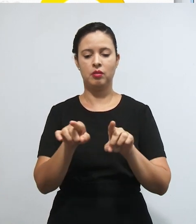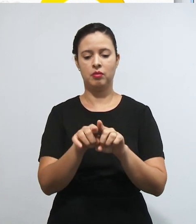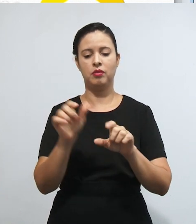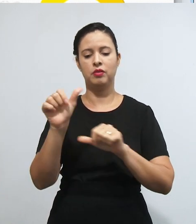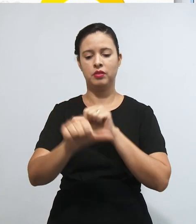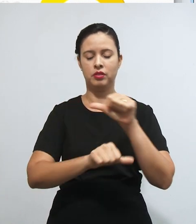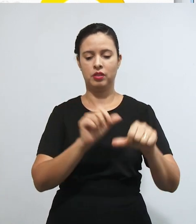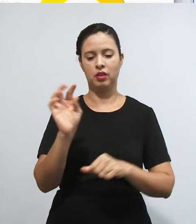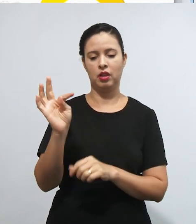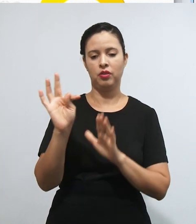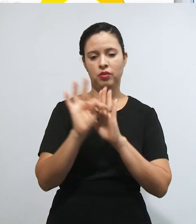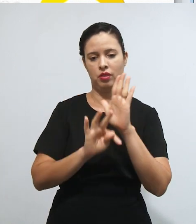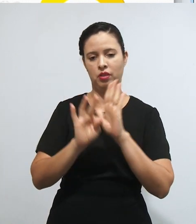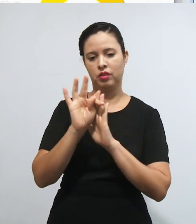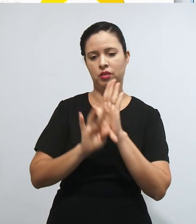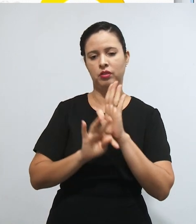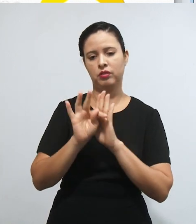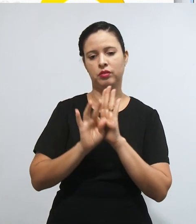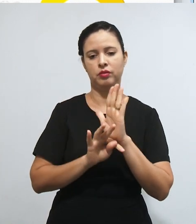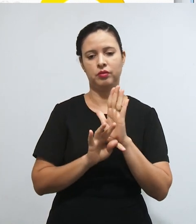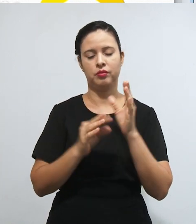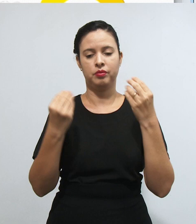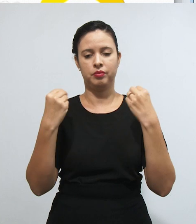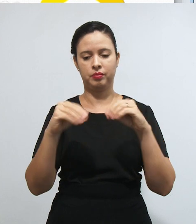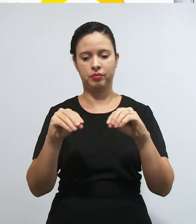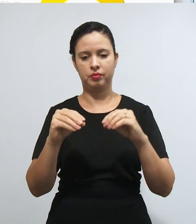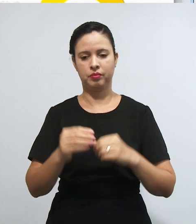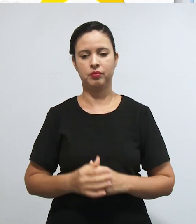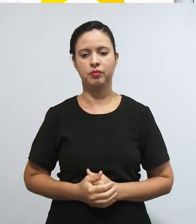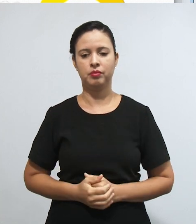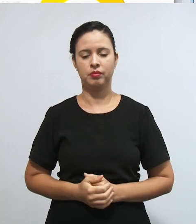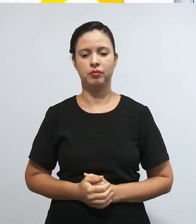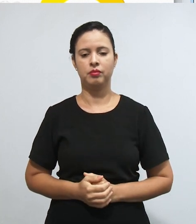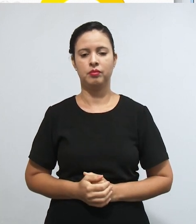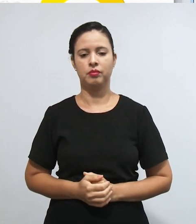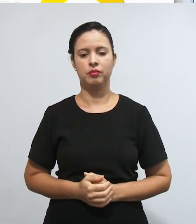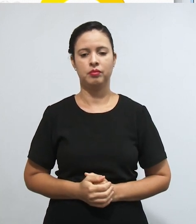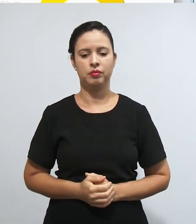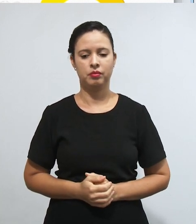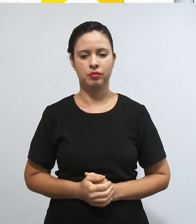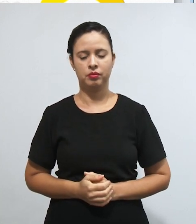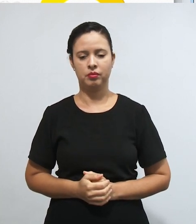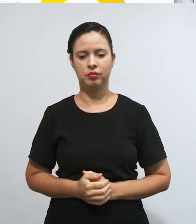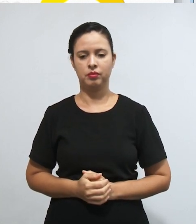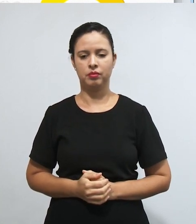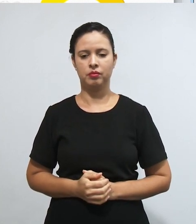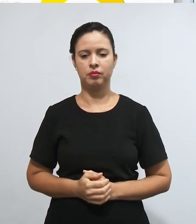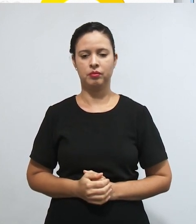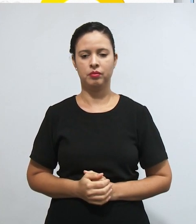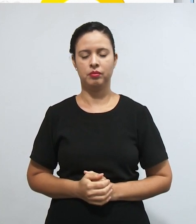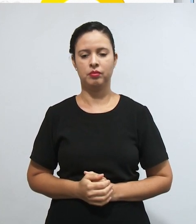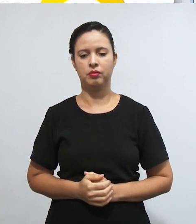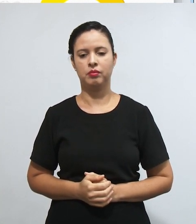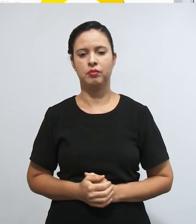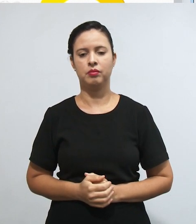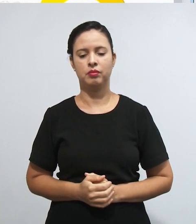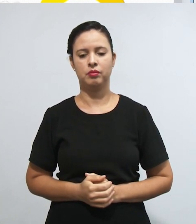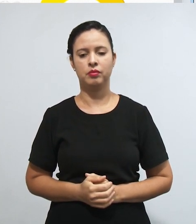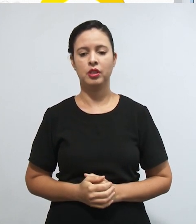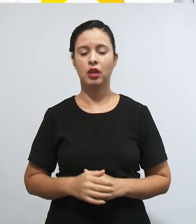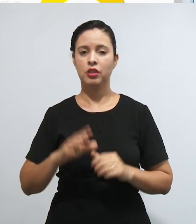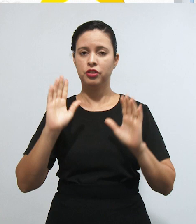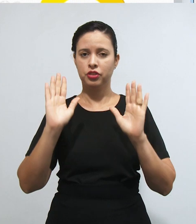mudando realidades. Então, eu venho aqui adicionar, eu tenho que adicionar uma animação, tá? Lembrando que ela já tem uma de entrada, então eu tenho que adicionar agora uma de